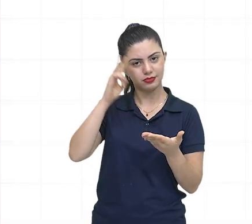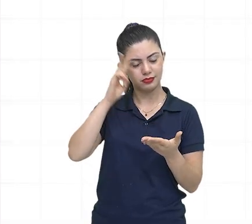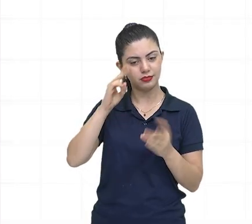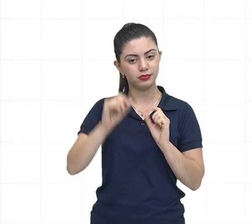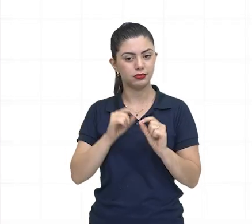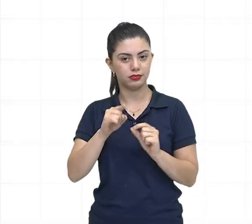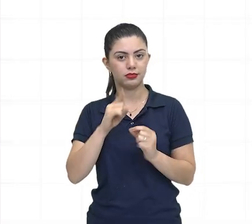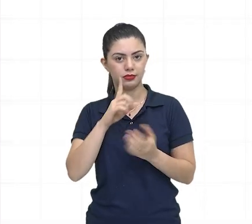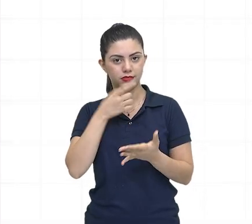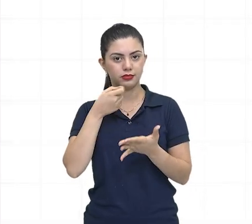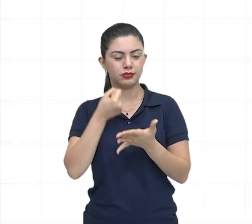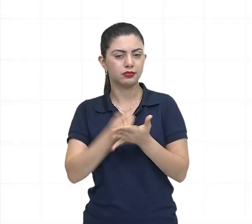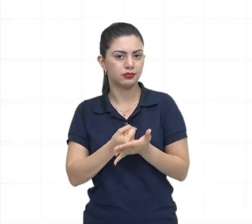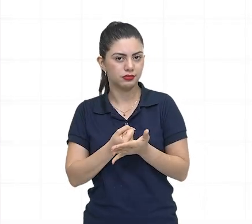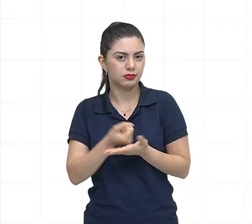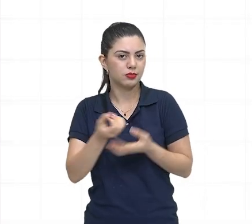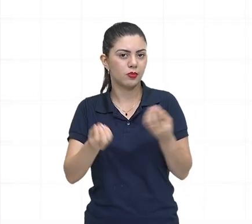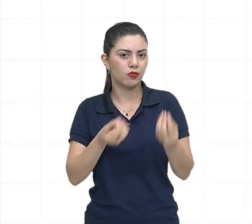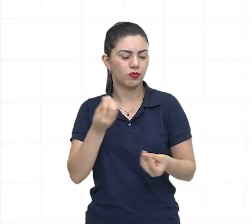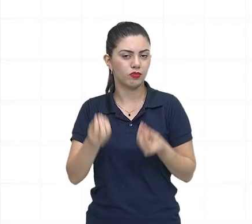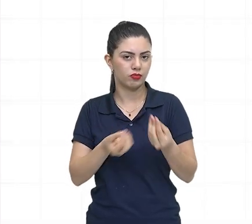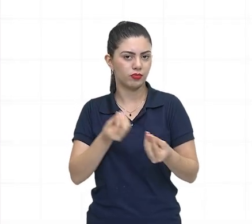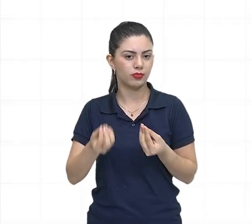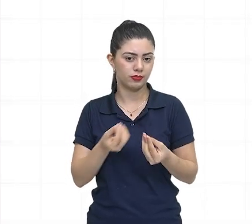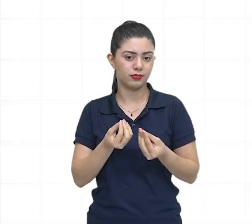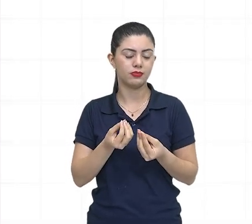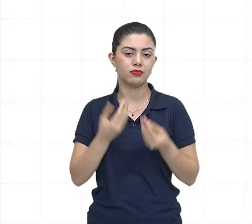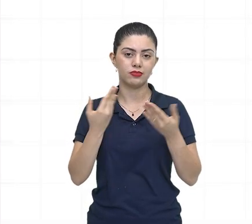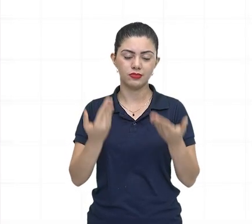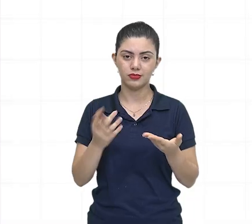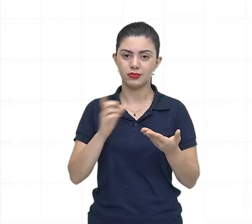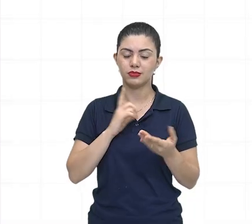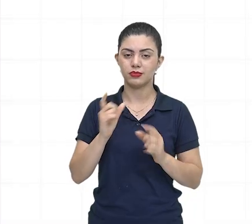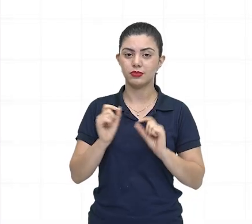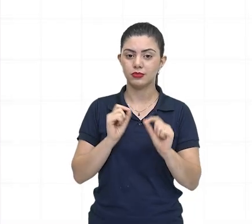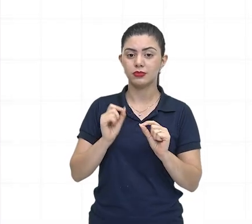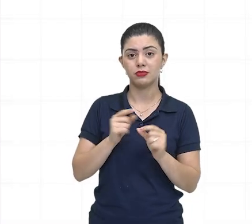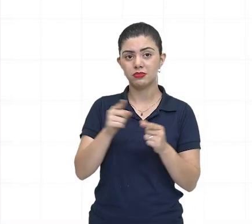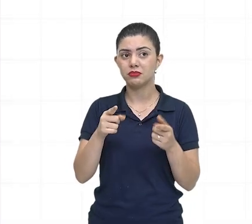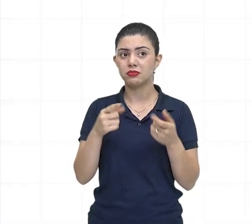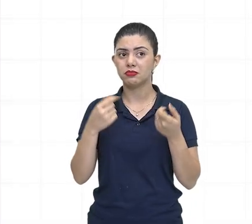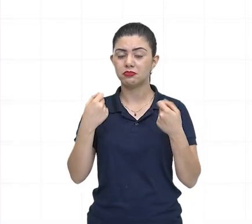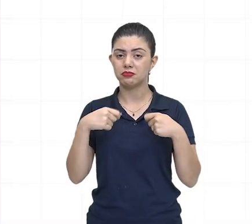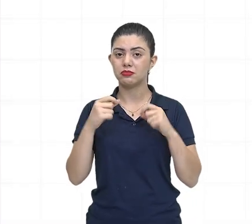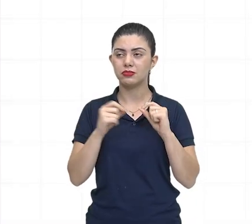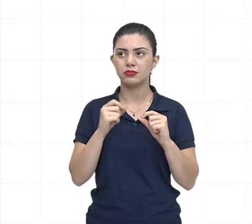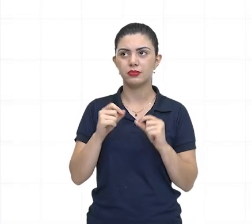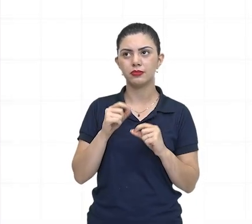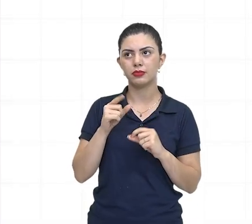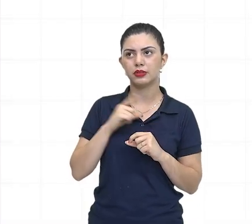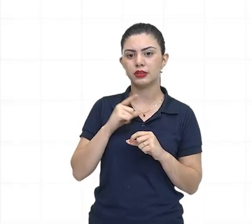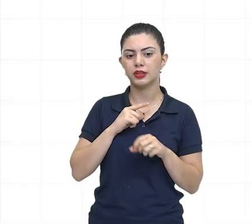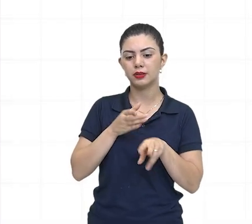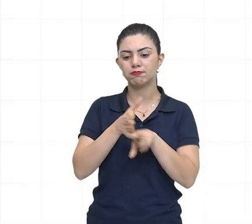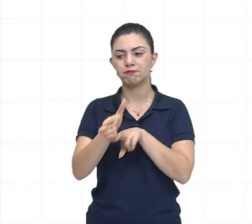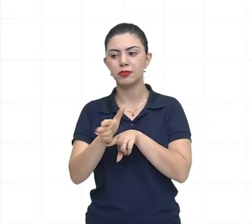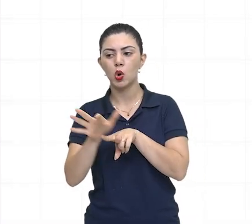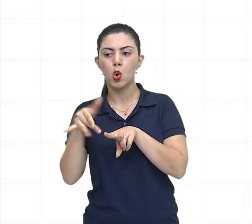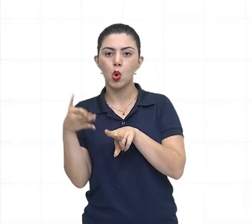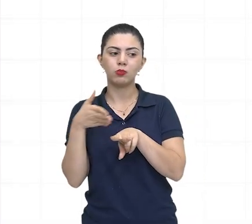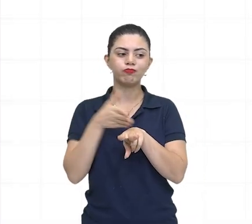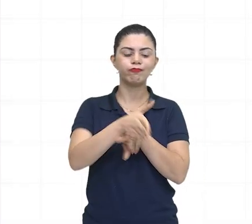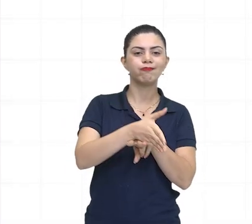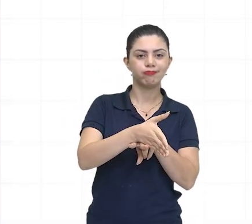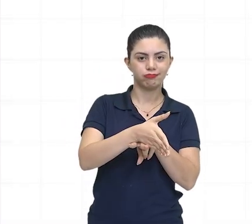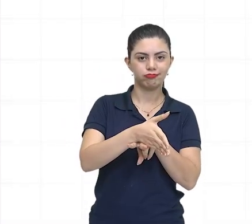decisão, ela vai exatamente colocar uma questão em você. Se você vai por um caminho ou se